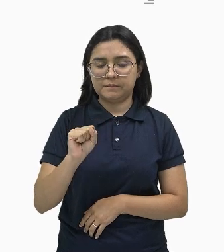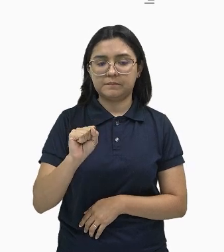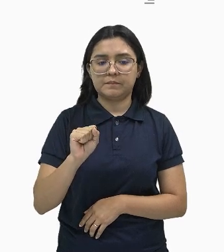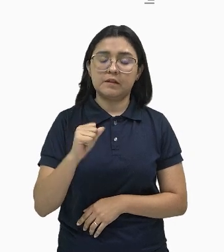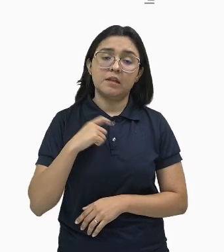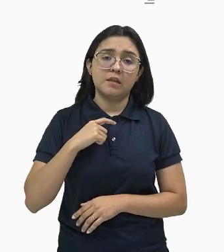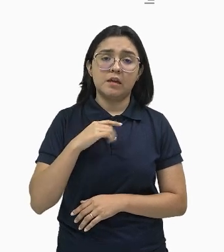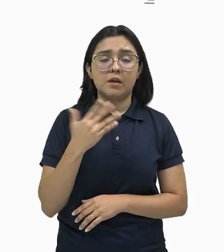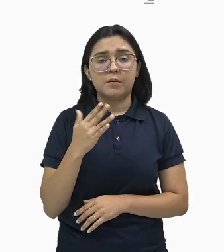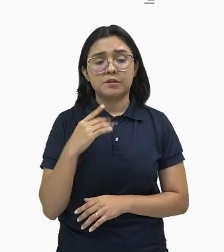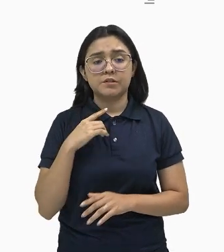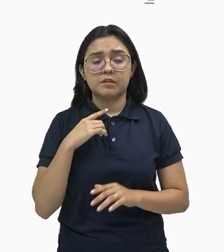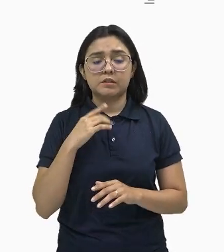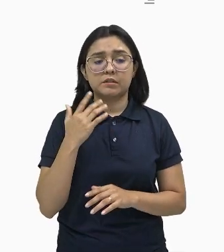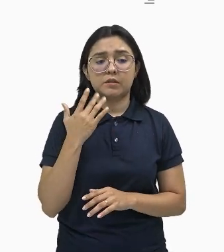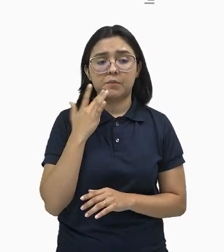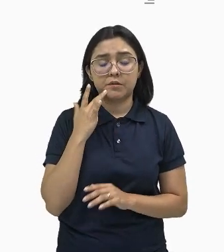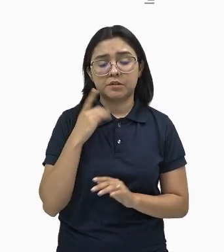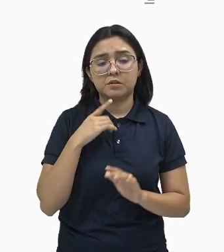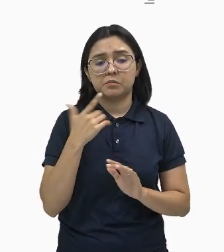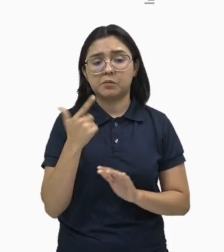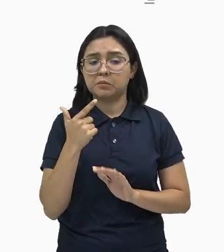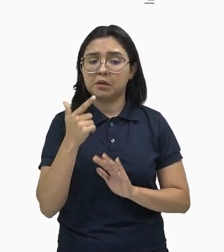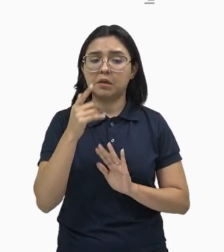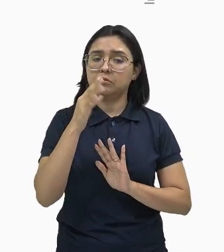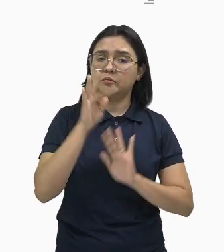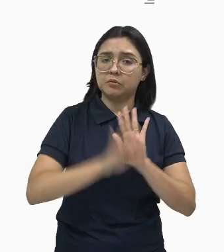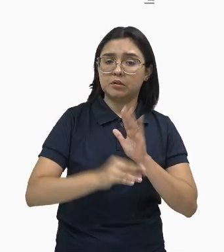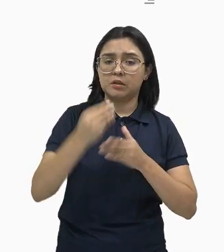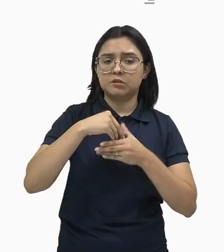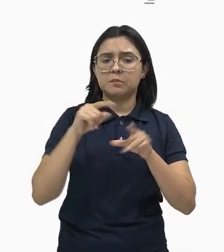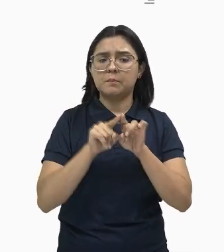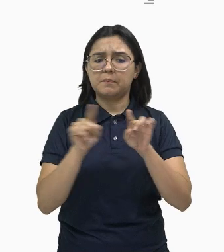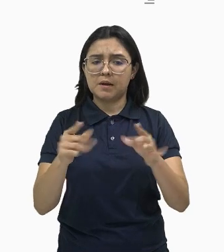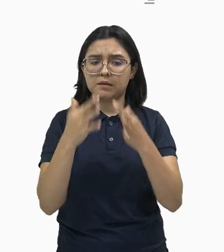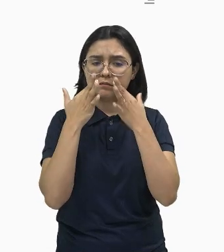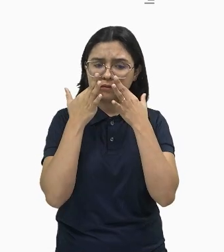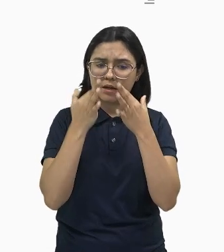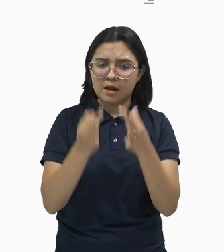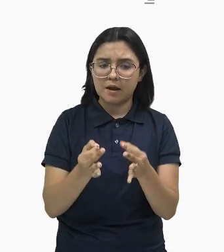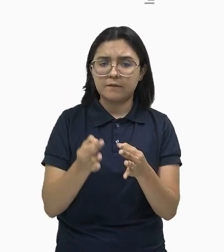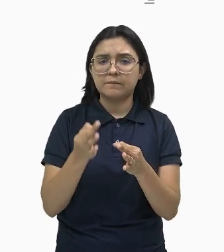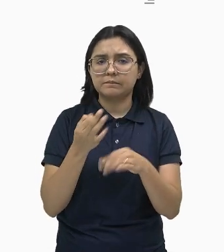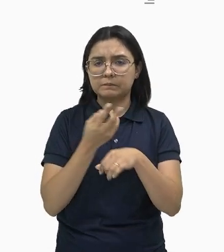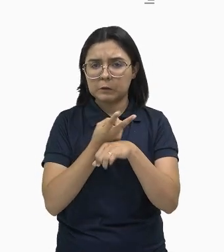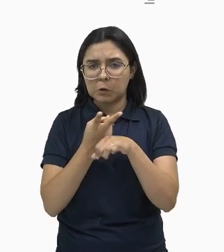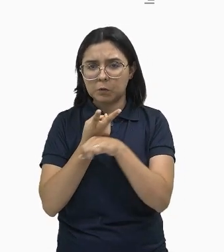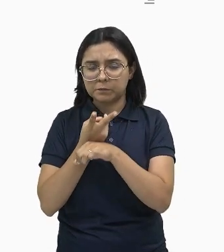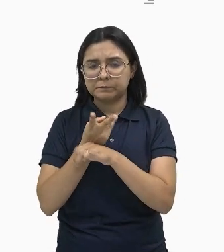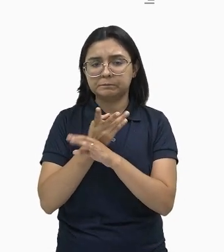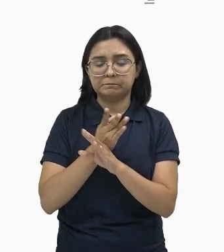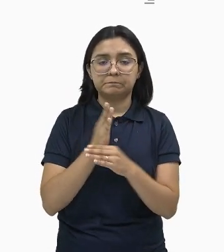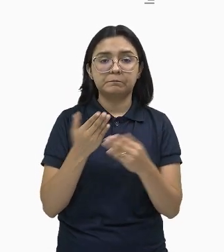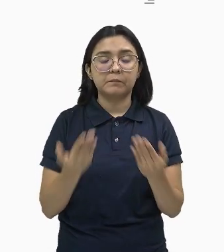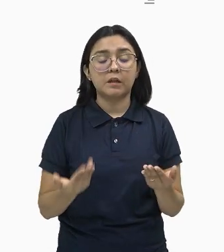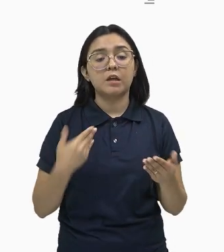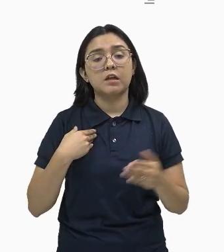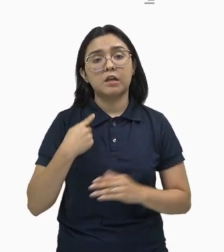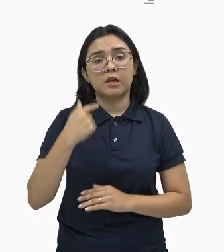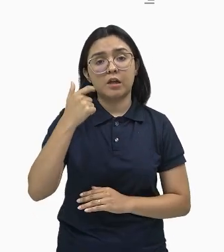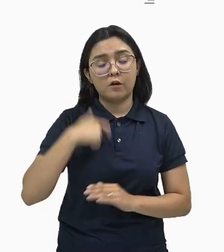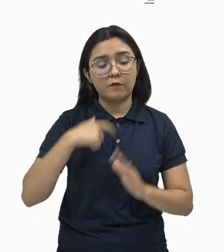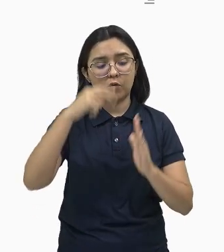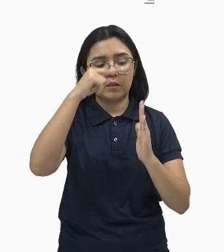haja nenhuma marca tipográfica, mas deem uma olhadinha, ver se vocês encontram um. Então, eu vou fazer a leitura do